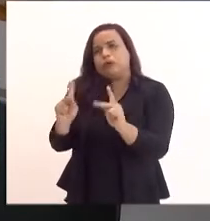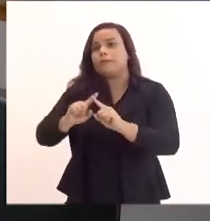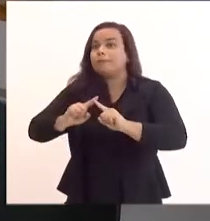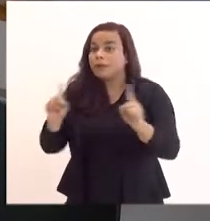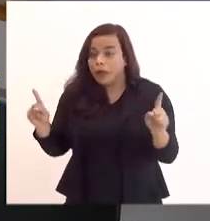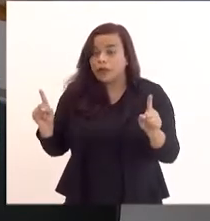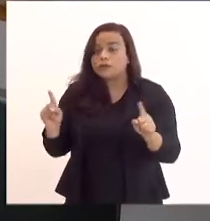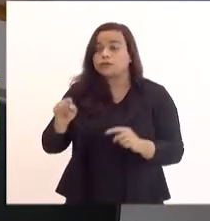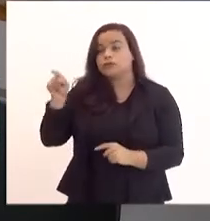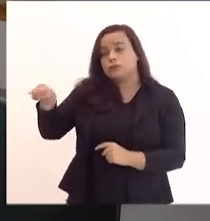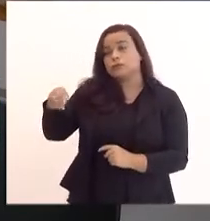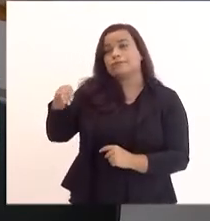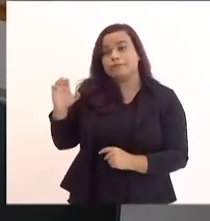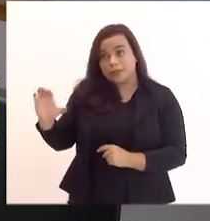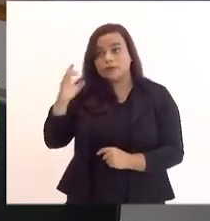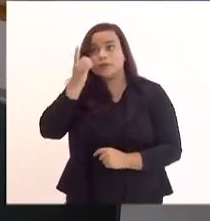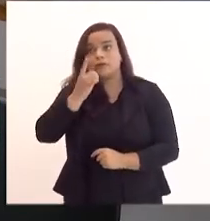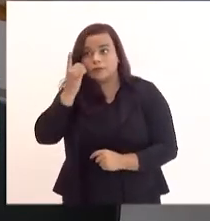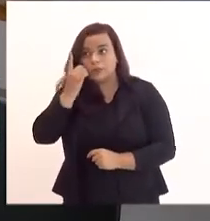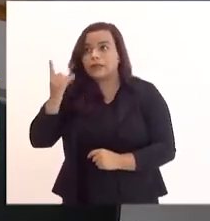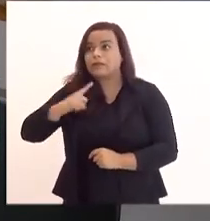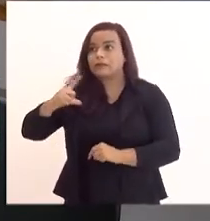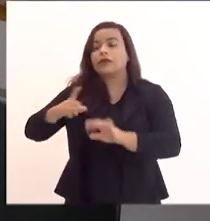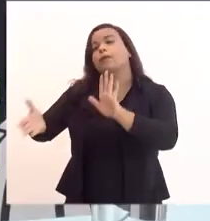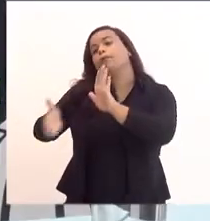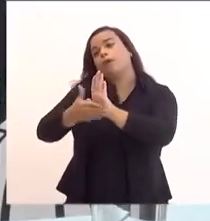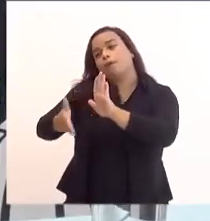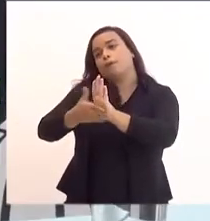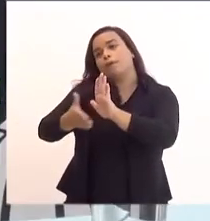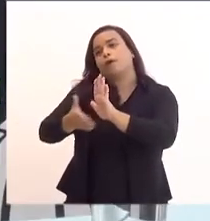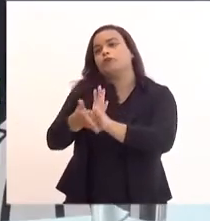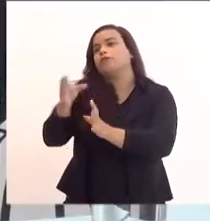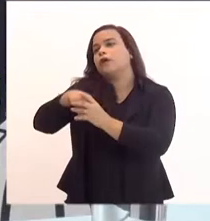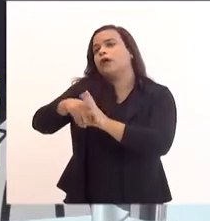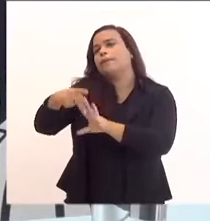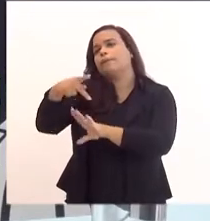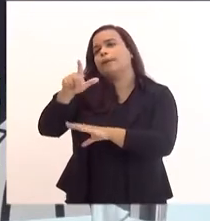Carlos Mink está propondo, através do PL